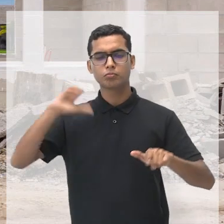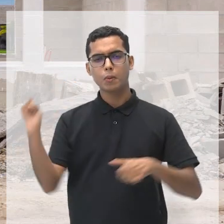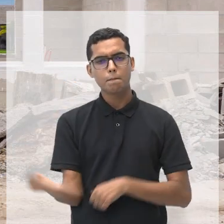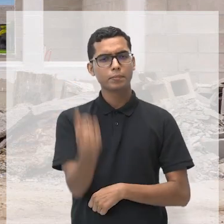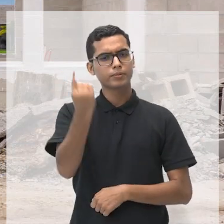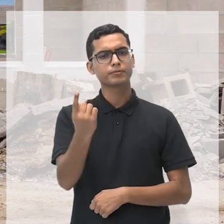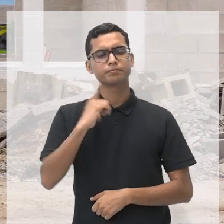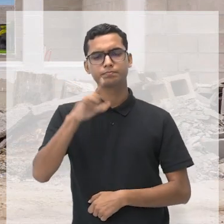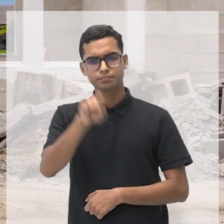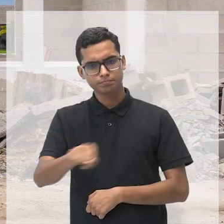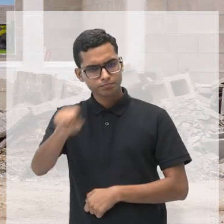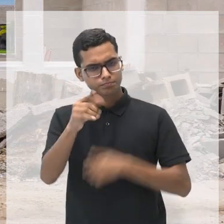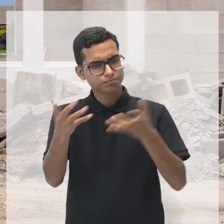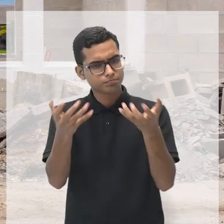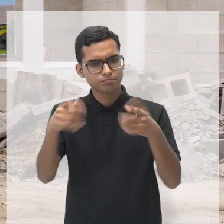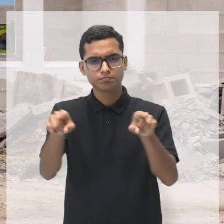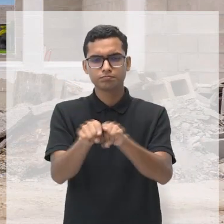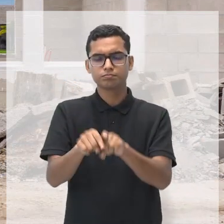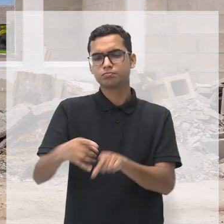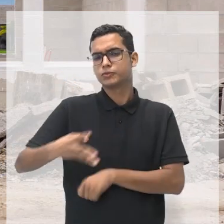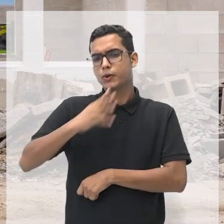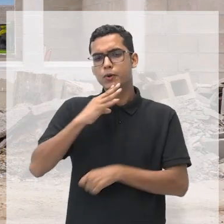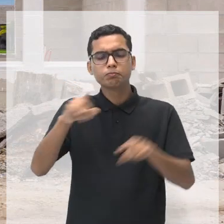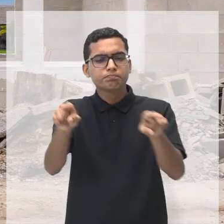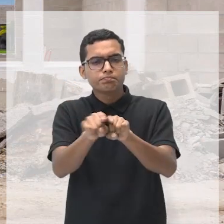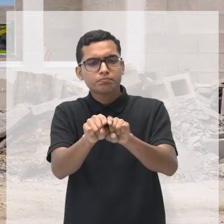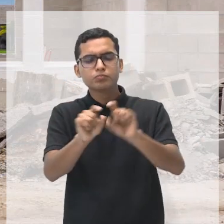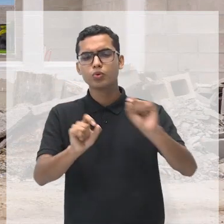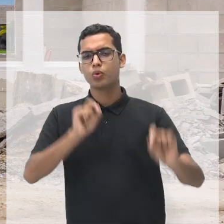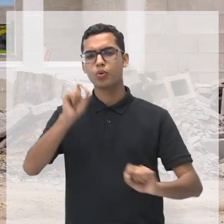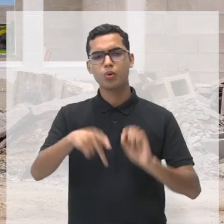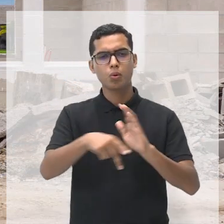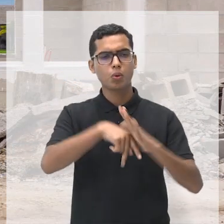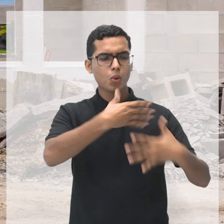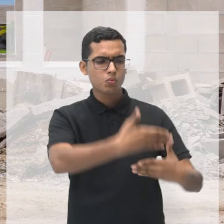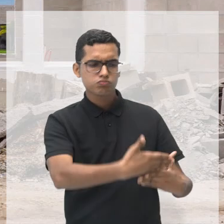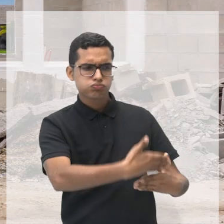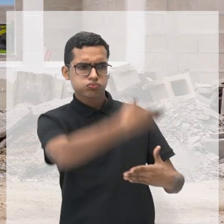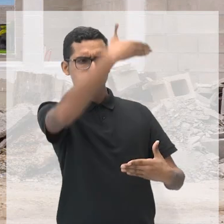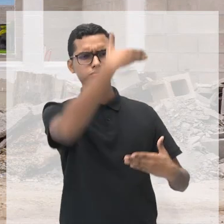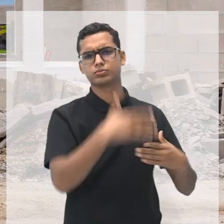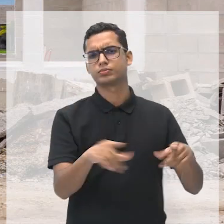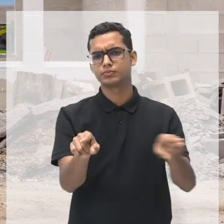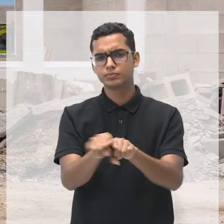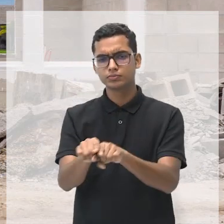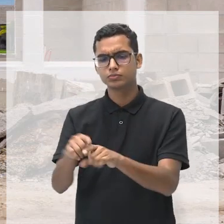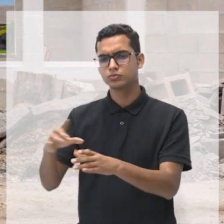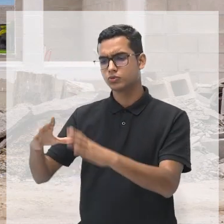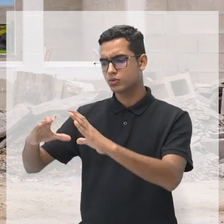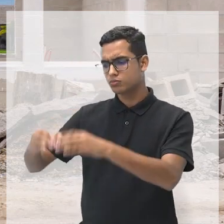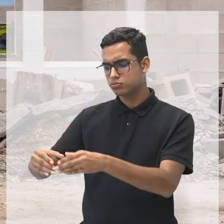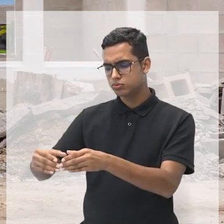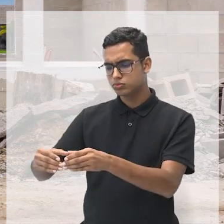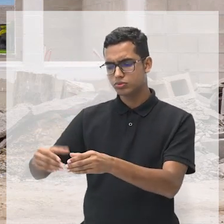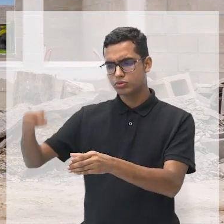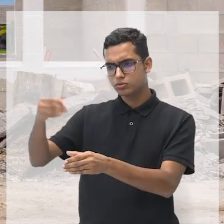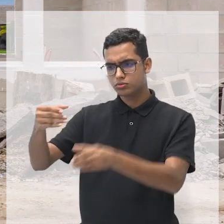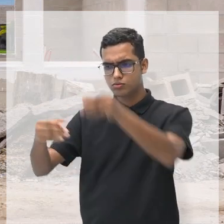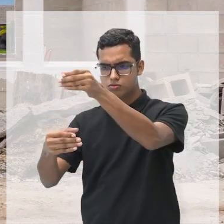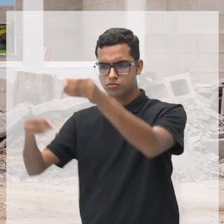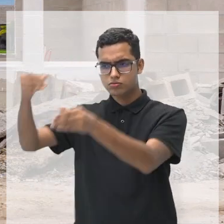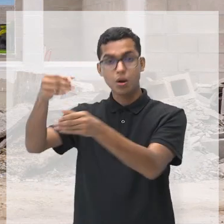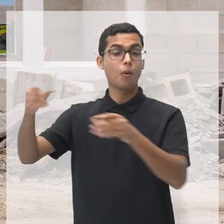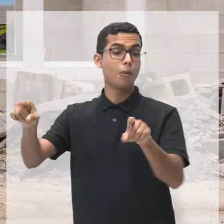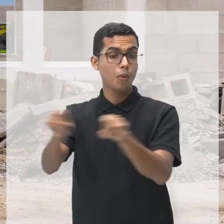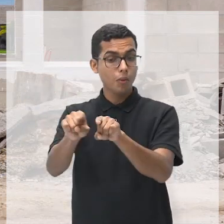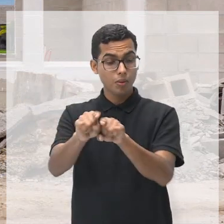que eu quero que vocês conheçam, olha, observem que nós temos ali as paredes, temos os tijolos, e nós temos, eu não sei se